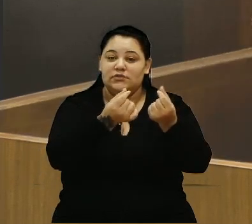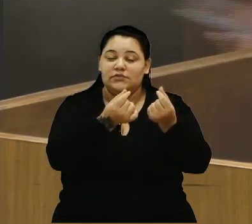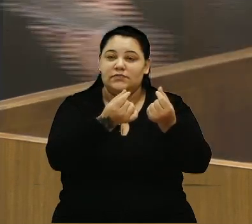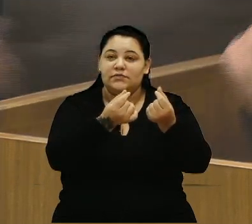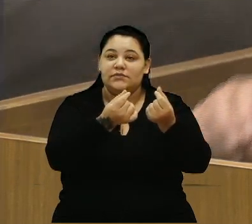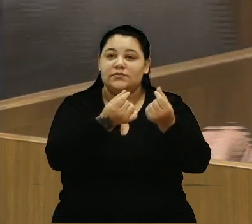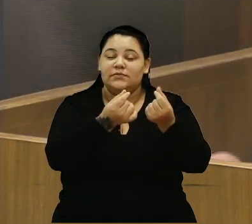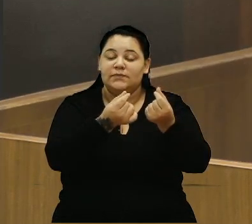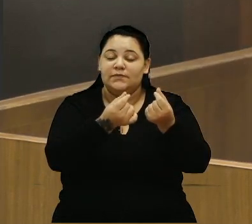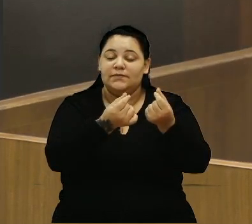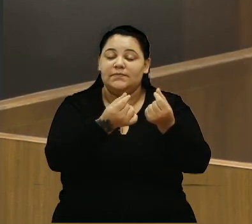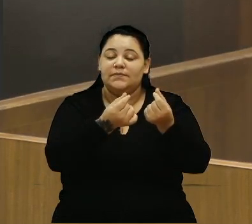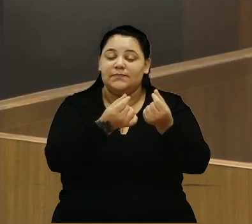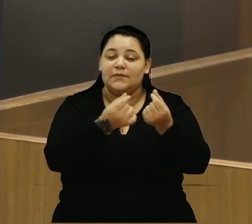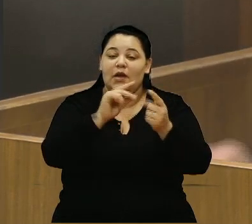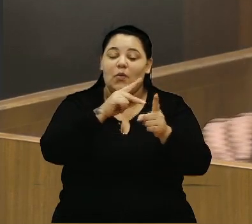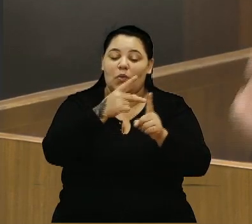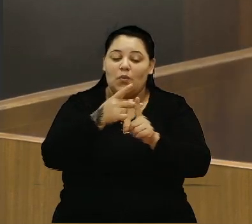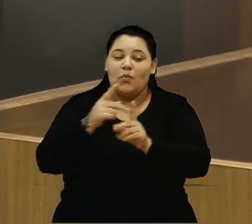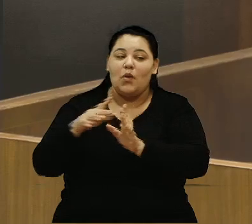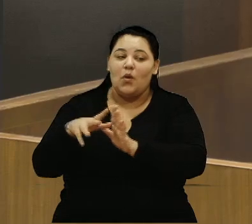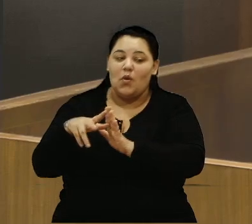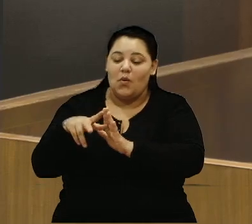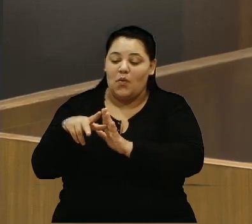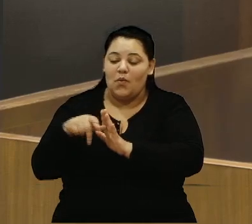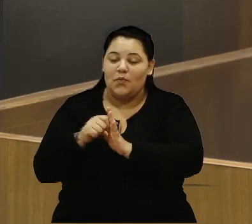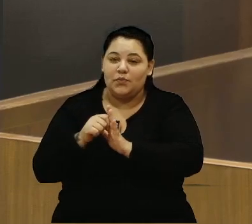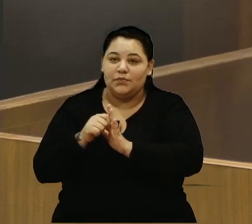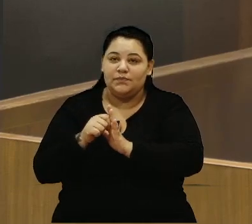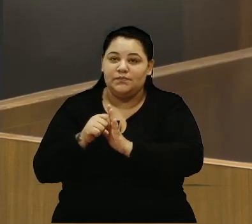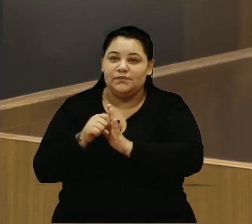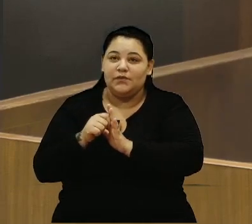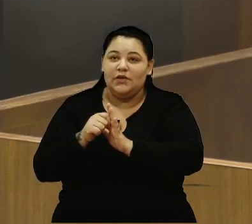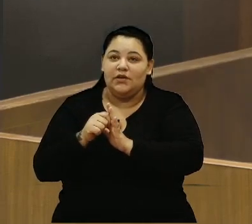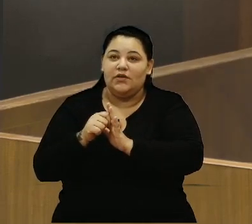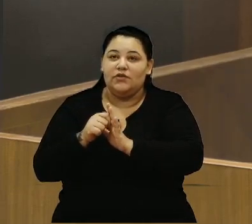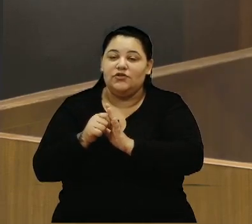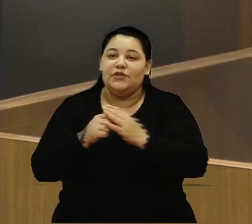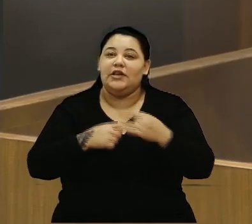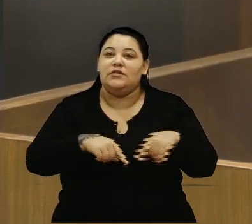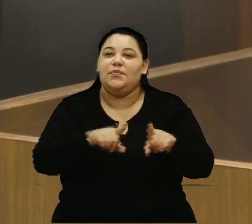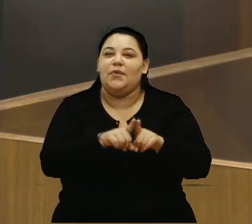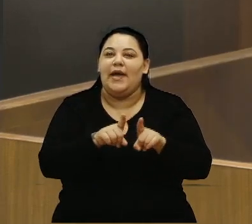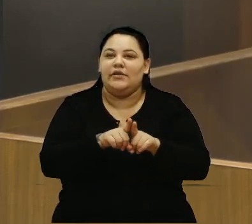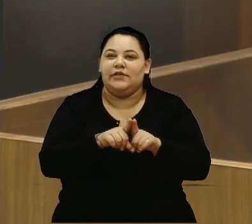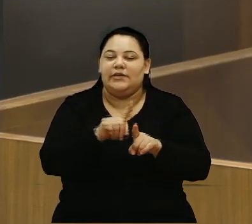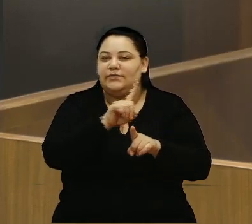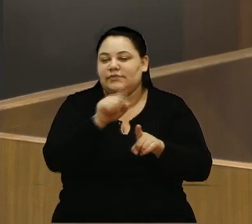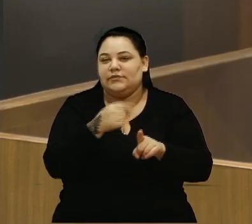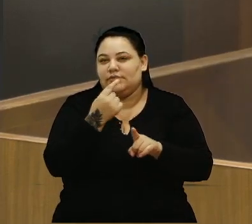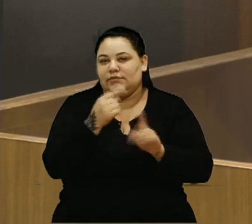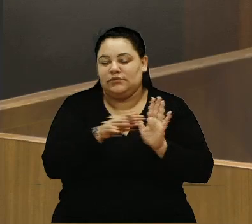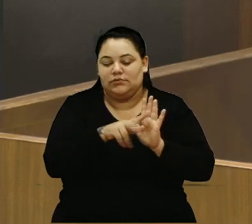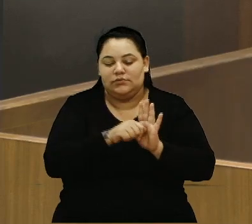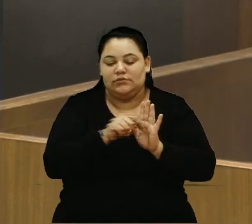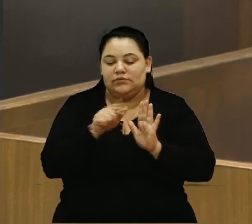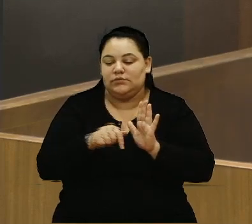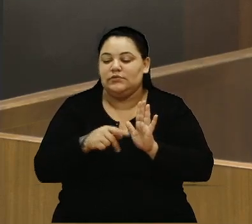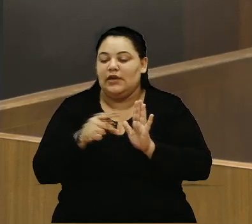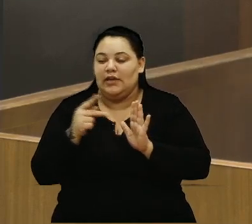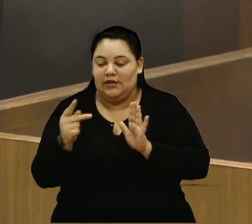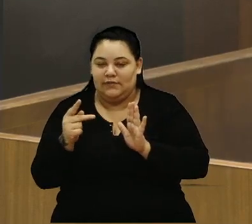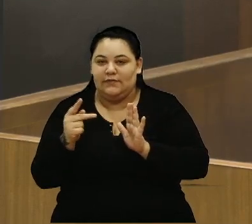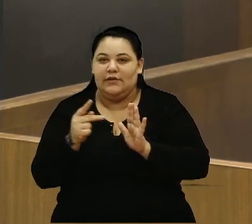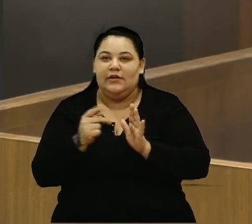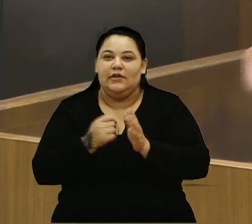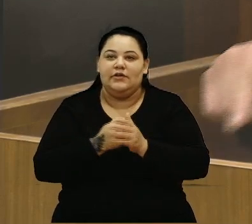então vai ser um duplo roubo? Não, porque daí é duplo roubo. Não é um roubo, é 2. Porque o dinheiro que